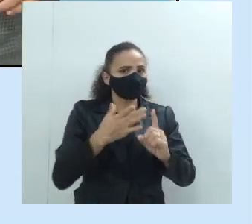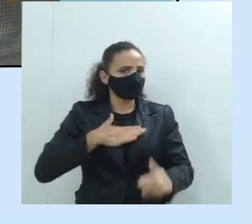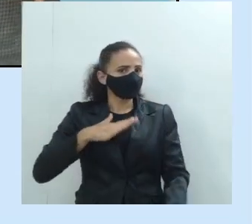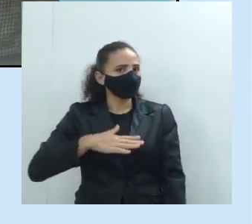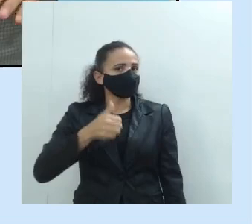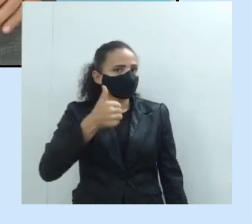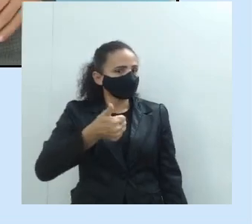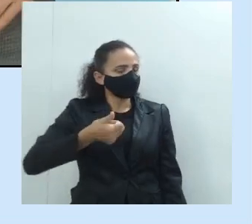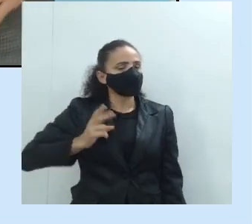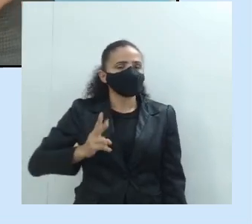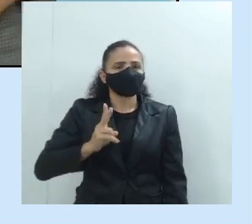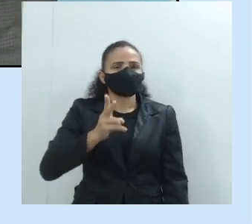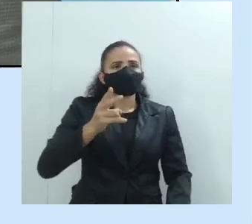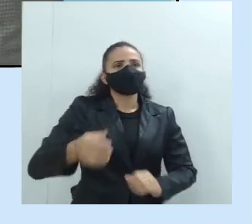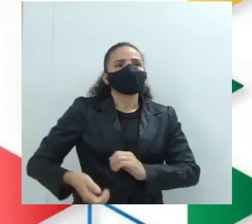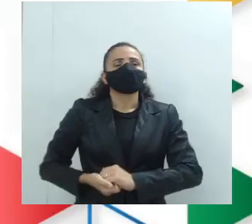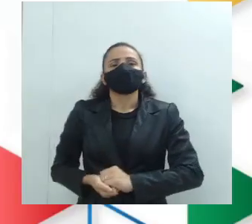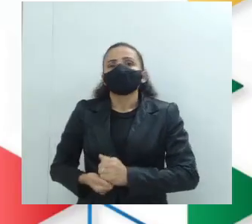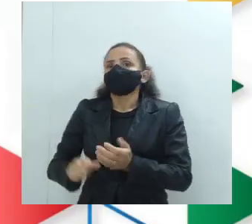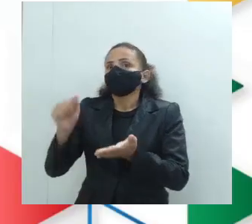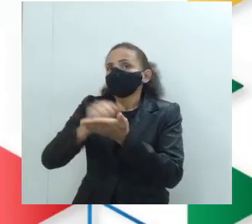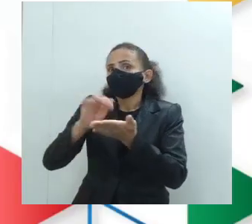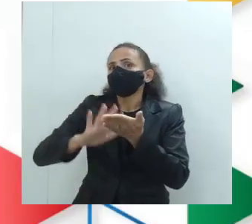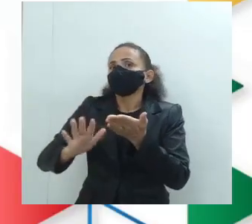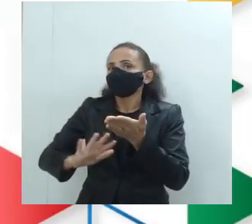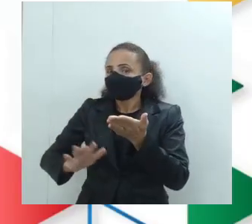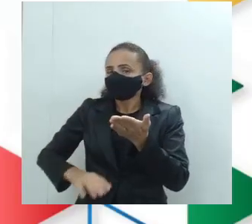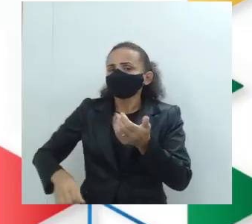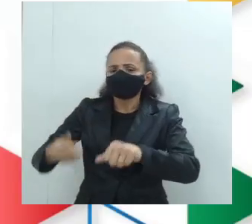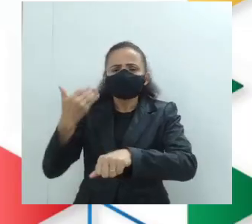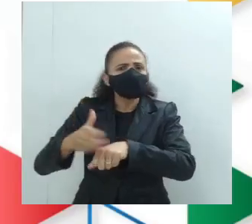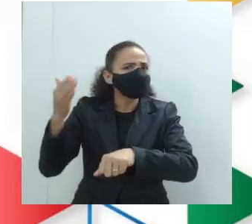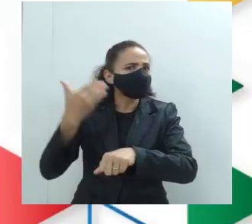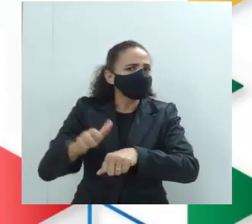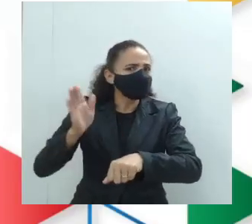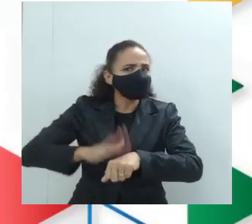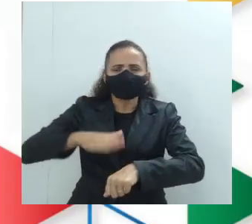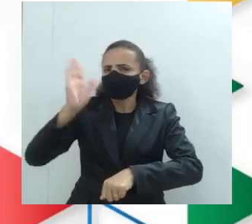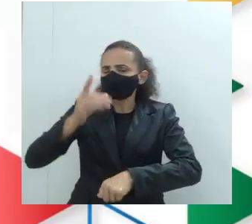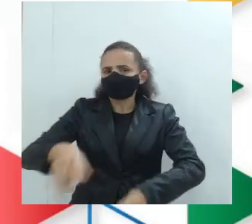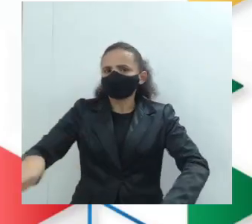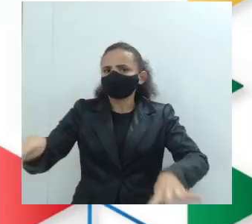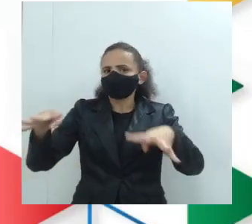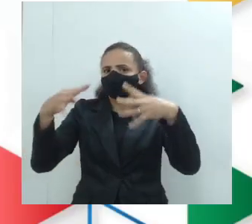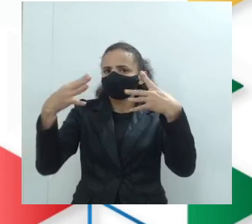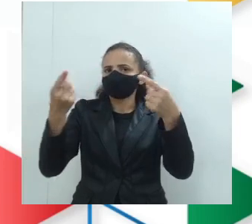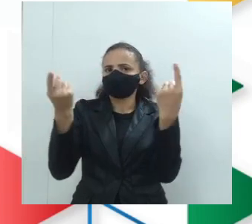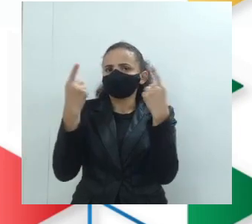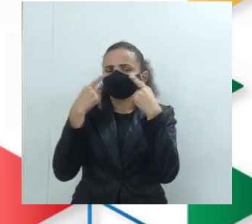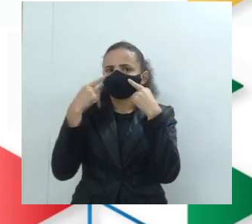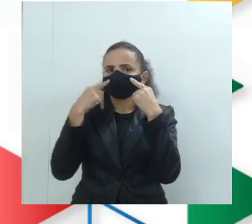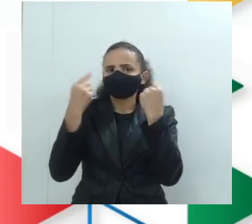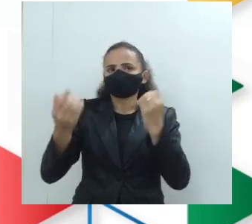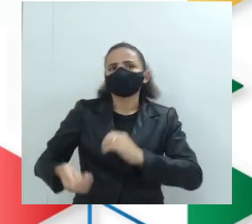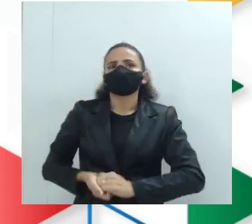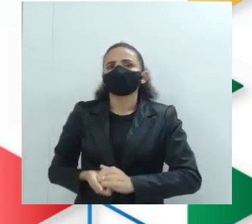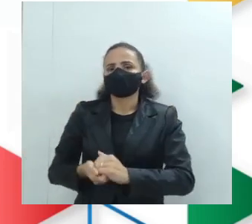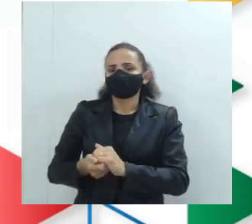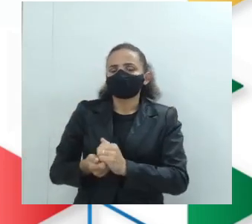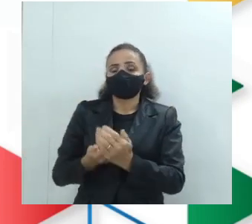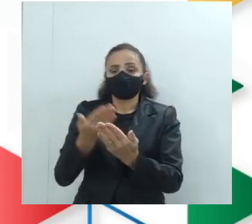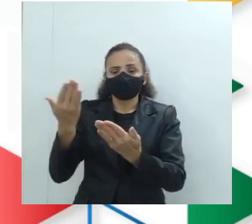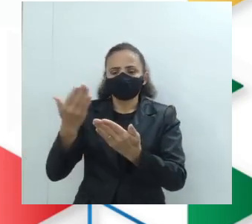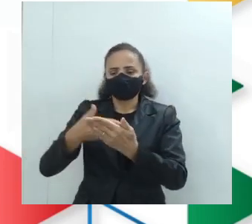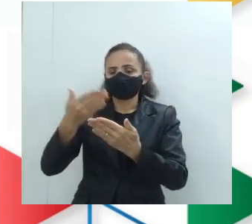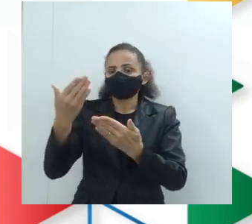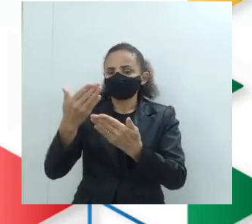Tranquilo? Segue comigo agora uma outra atividade para a gente treinar mais ainda. Preste atenção, o espelho d'água